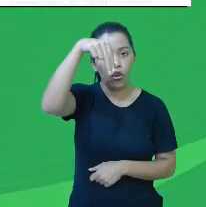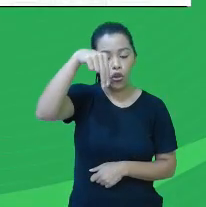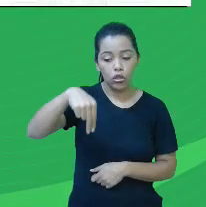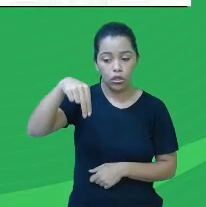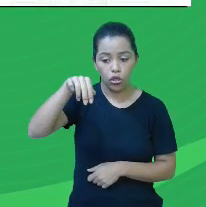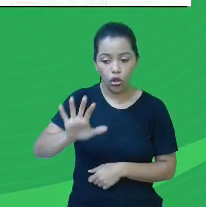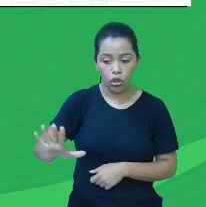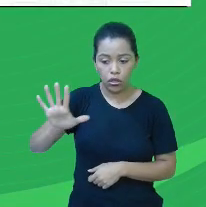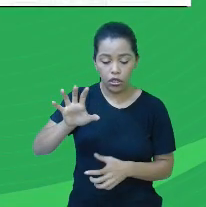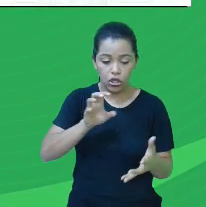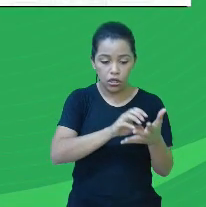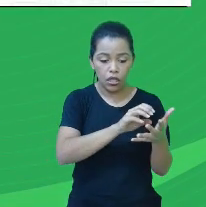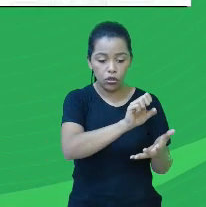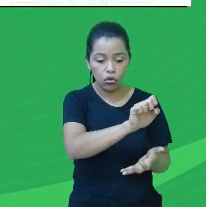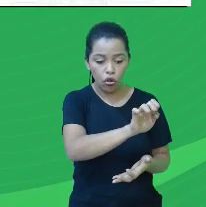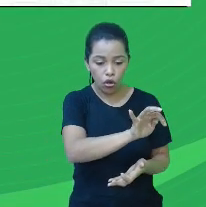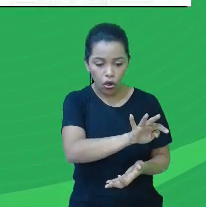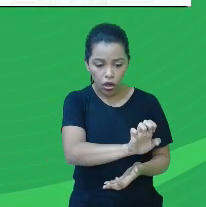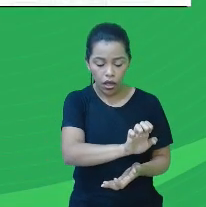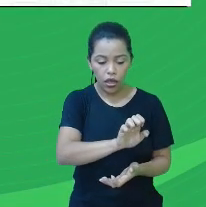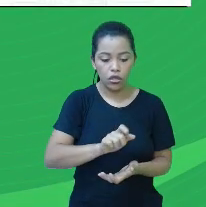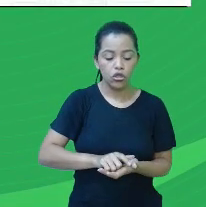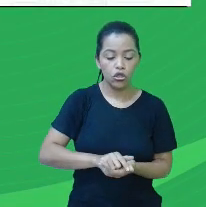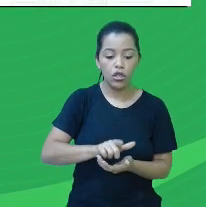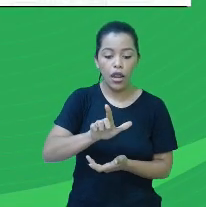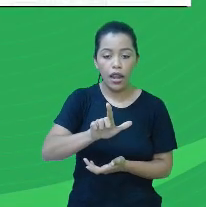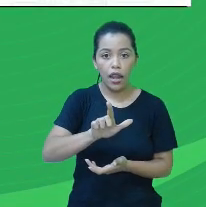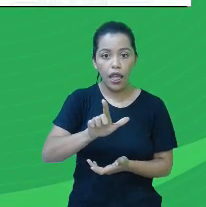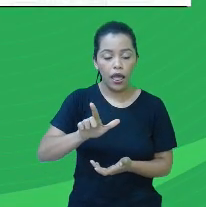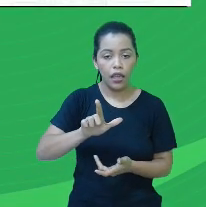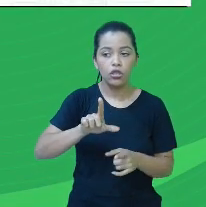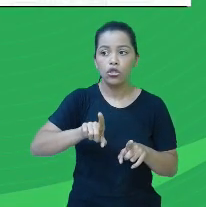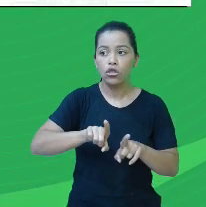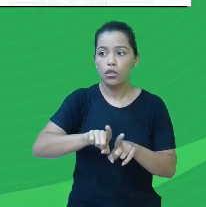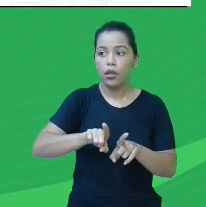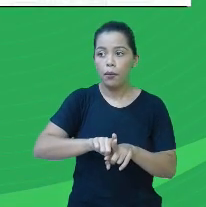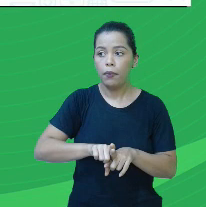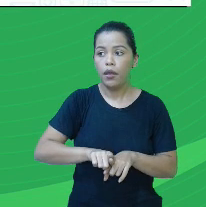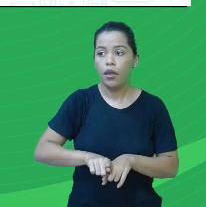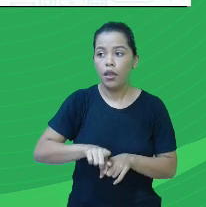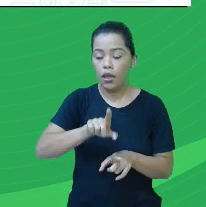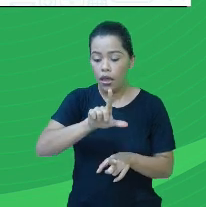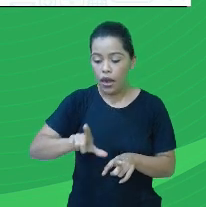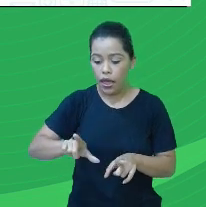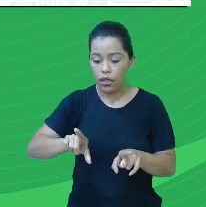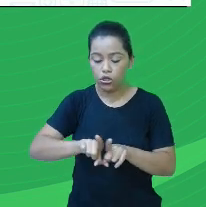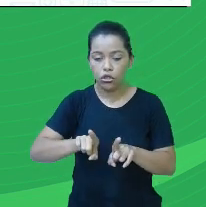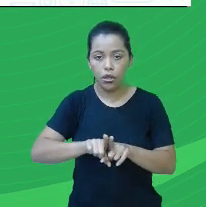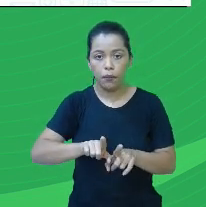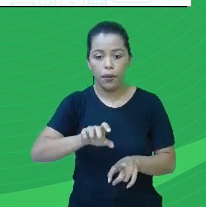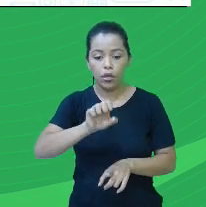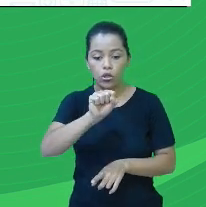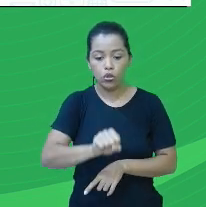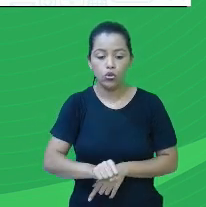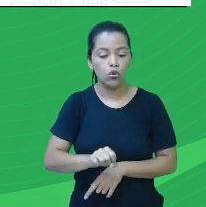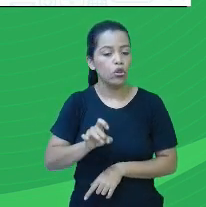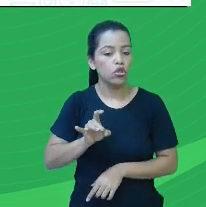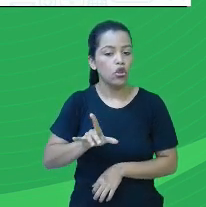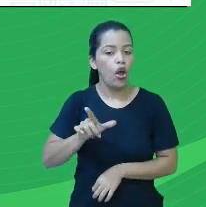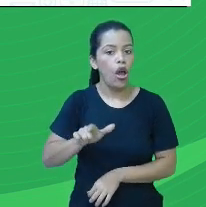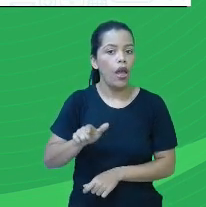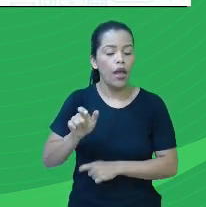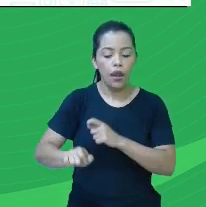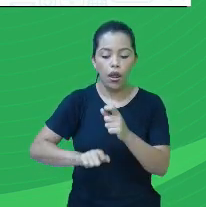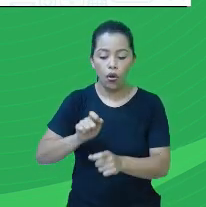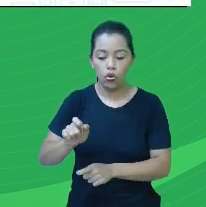nordeste, centro-oeste, leste e sul. No mapa anterior, a região chamada leste era só o estado